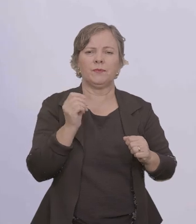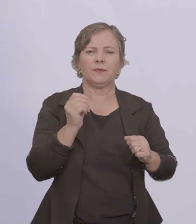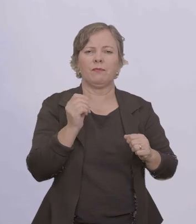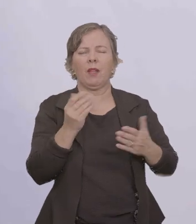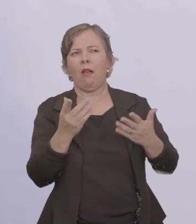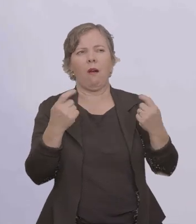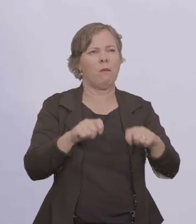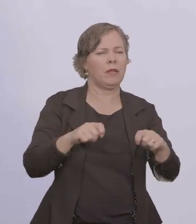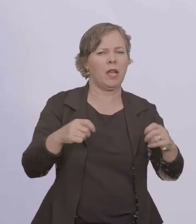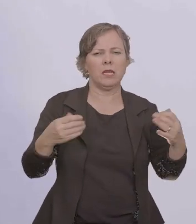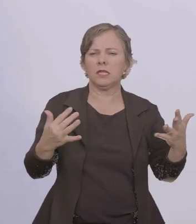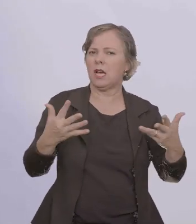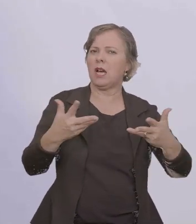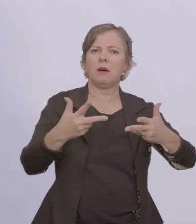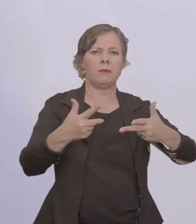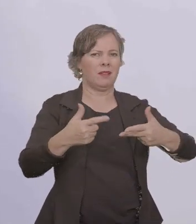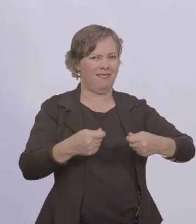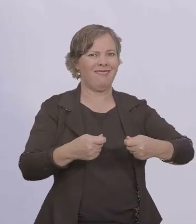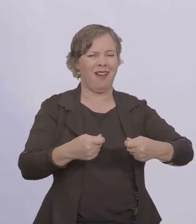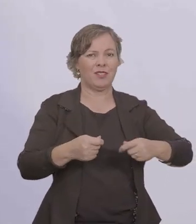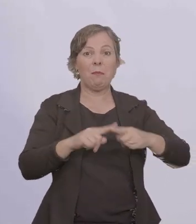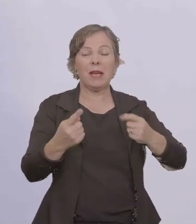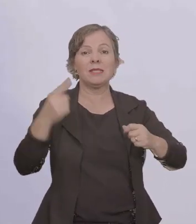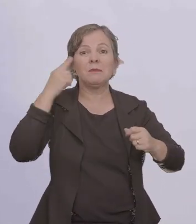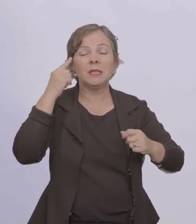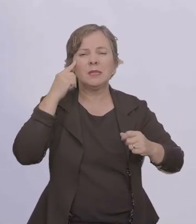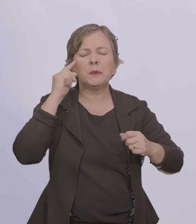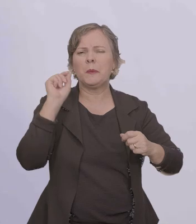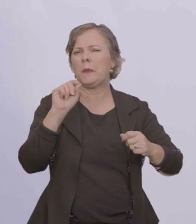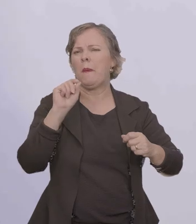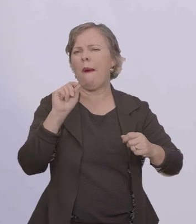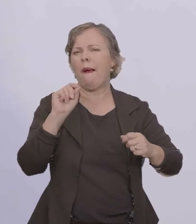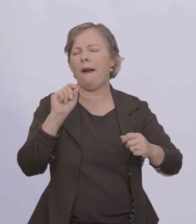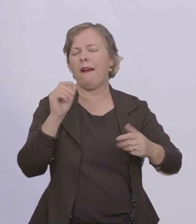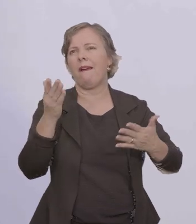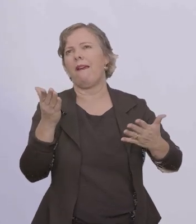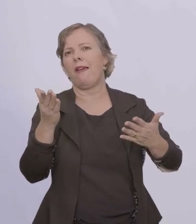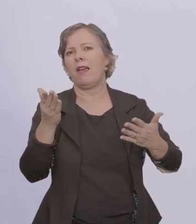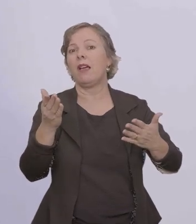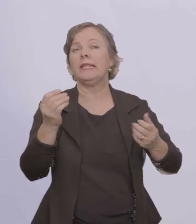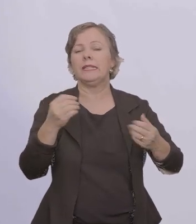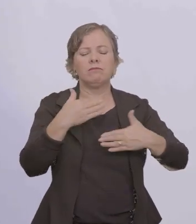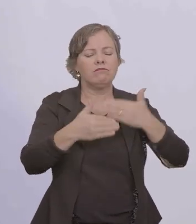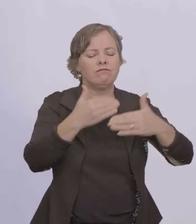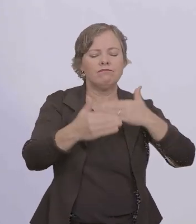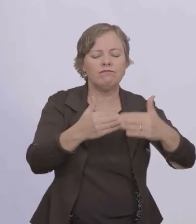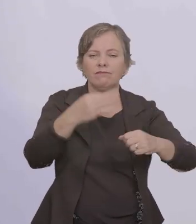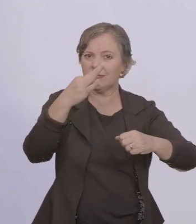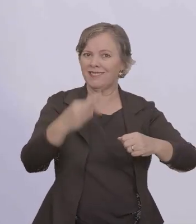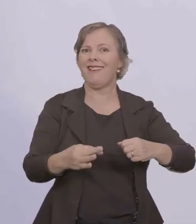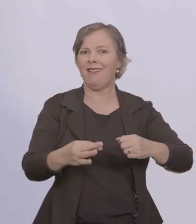uma competência, uma habilidade mais pensada em ter uma carreira mais